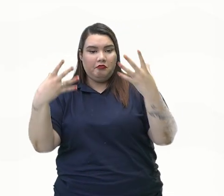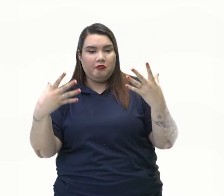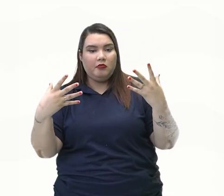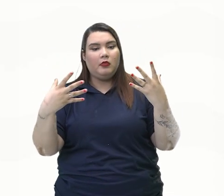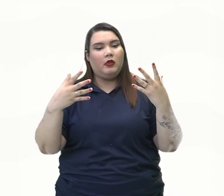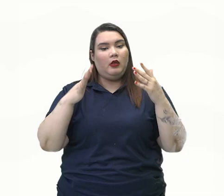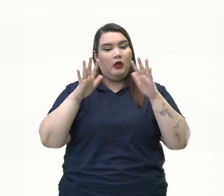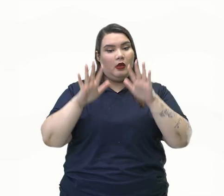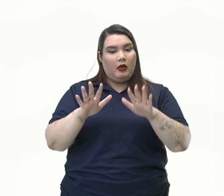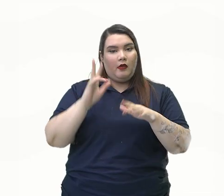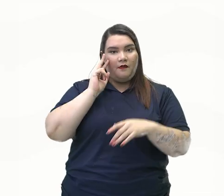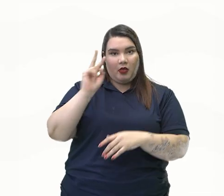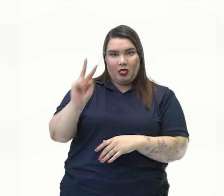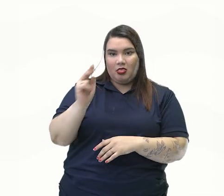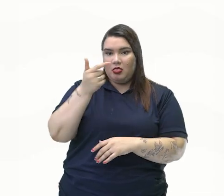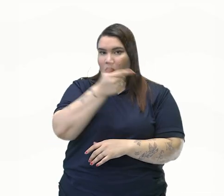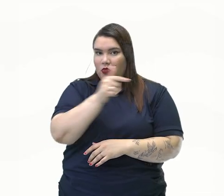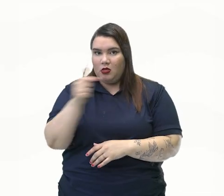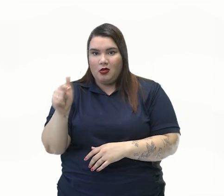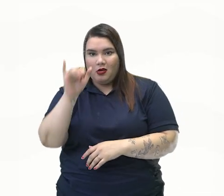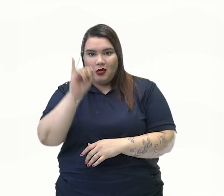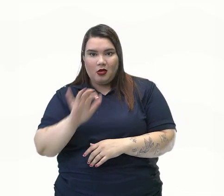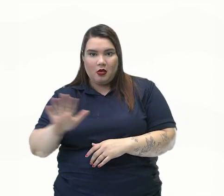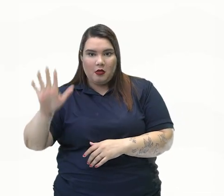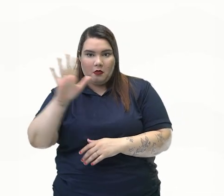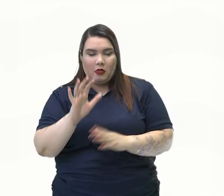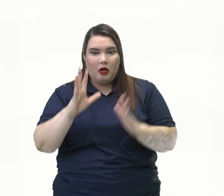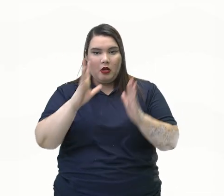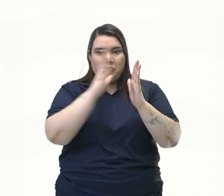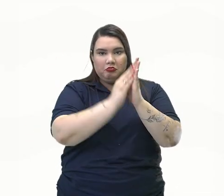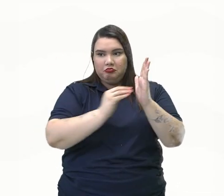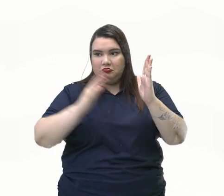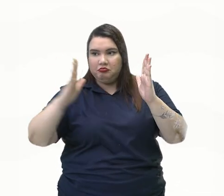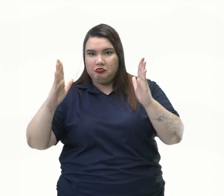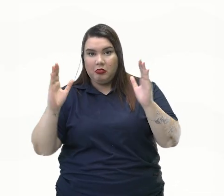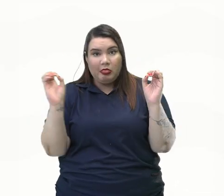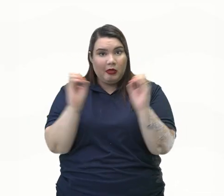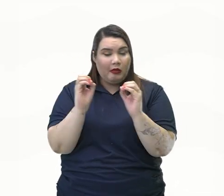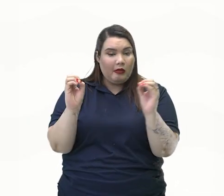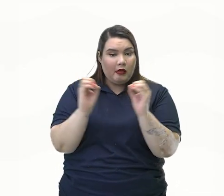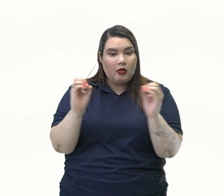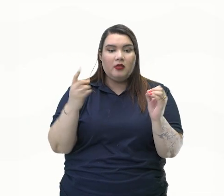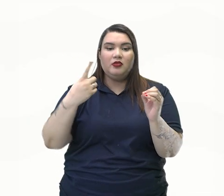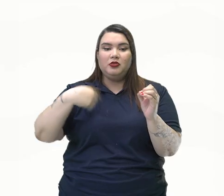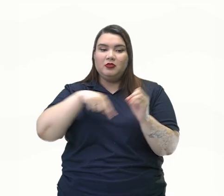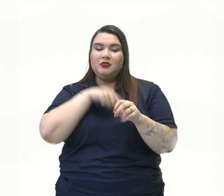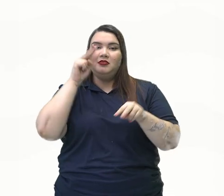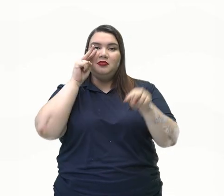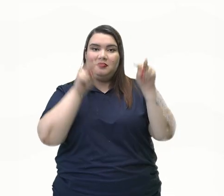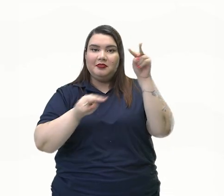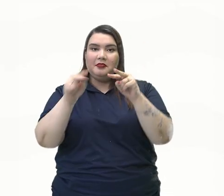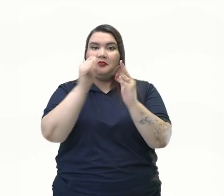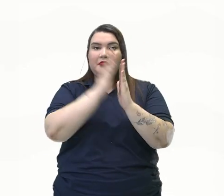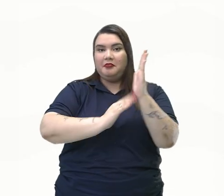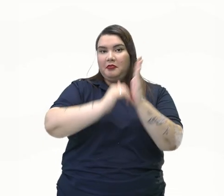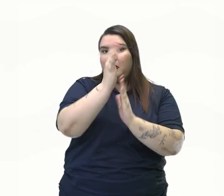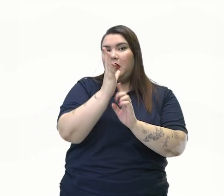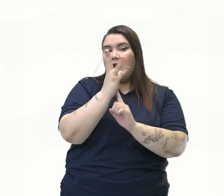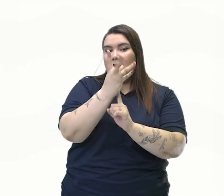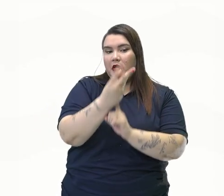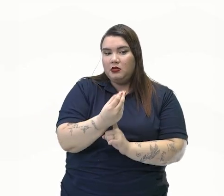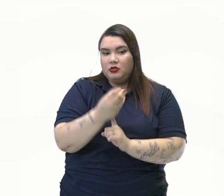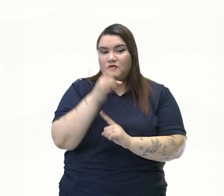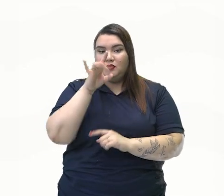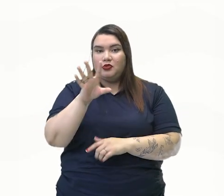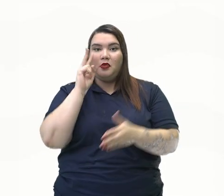iluminada, apesar de não vermos imagem refletida, estamos enxergando a